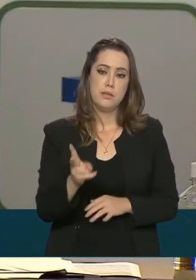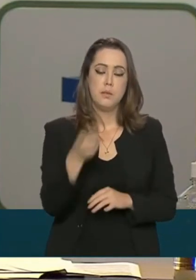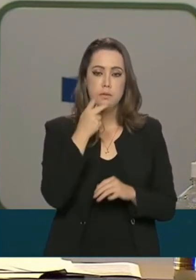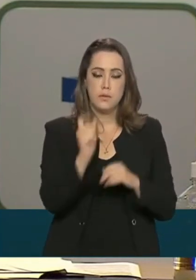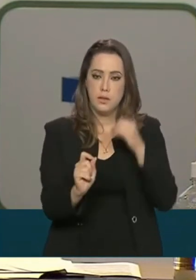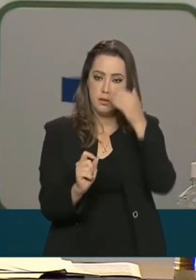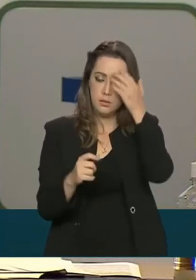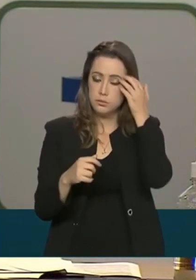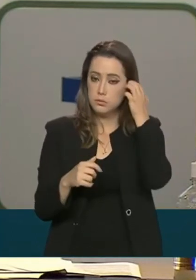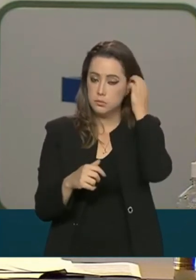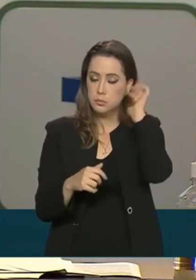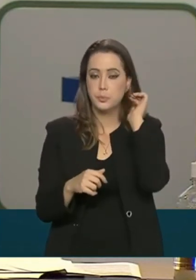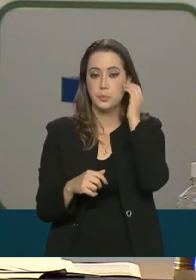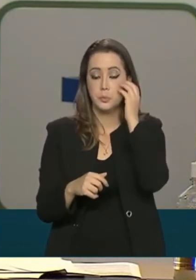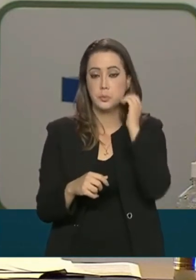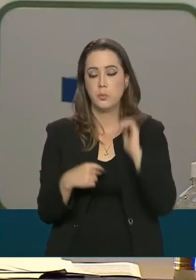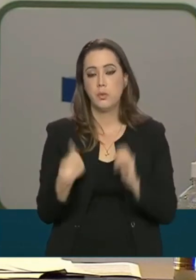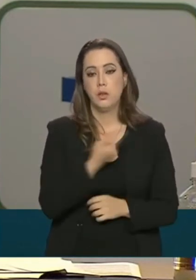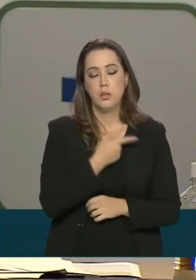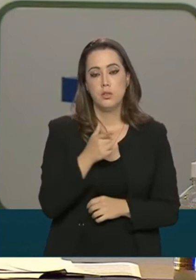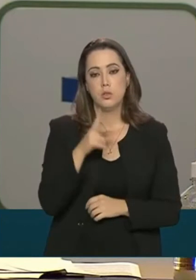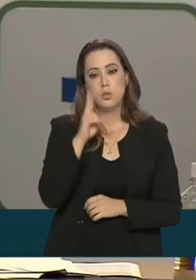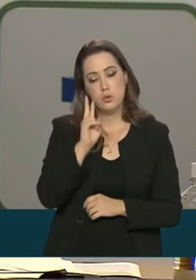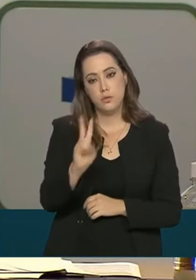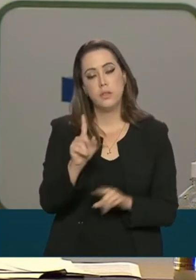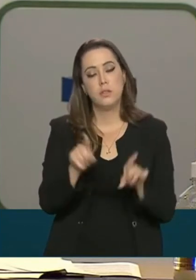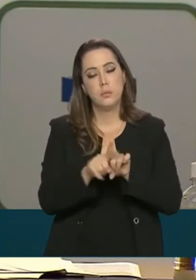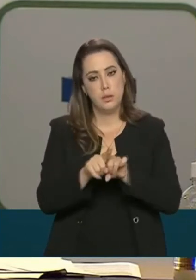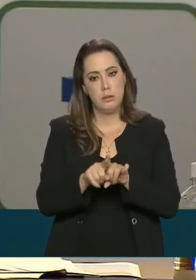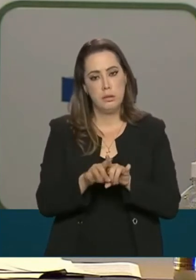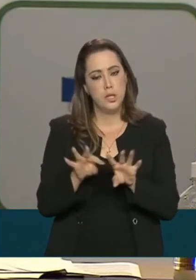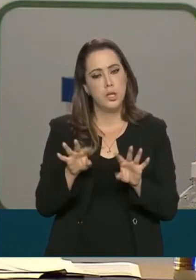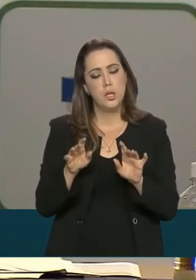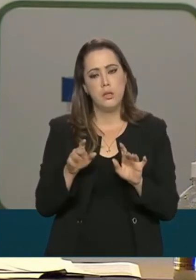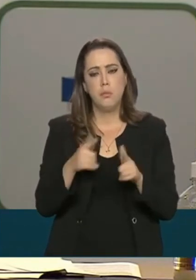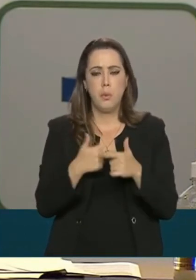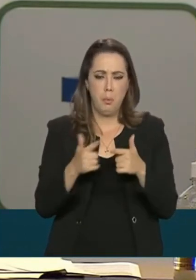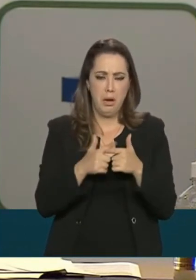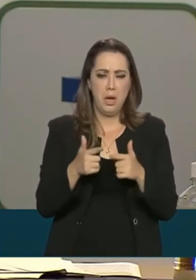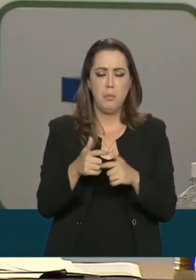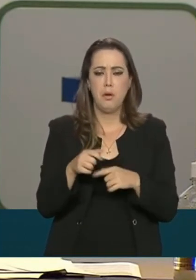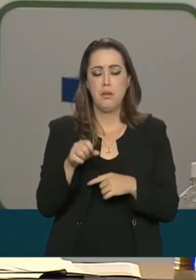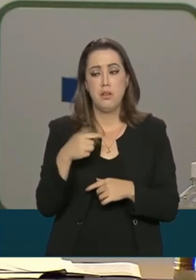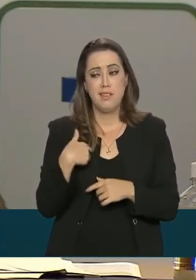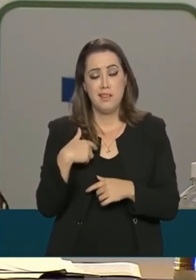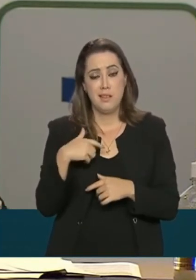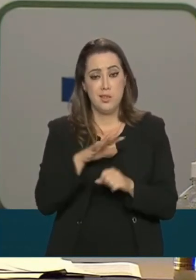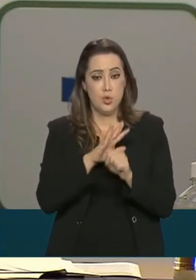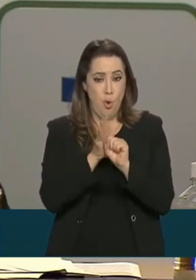após semana, que nós temos registro de óbitos, né, por síndrome respiratória aguda grave por